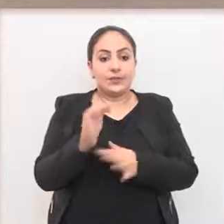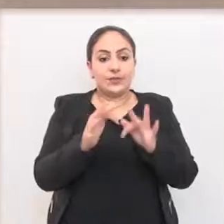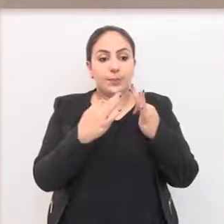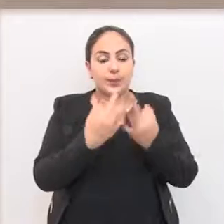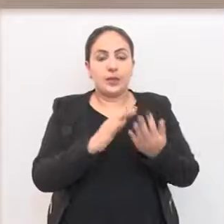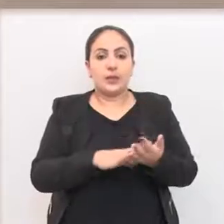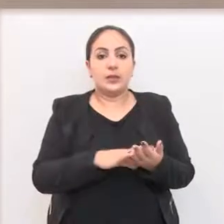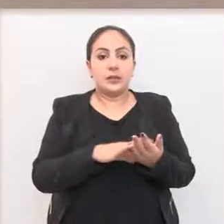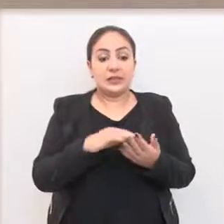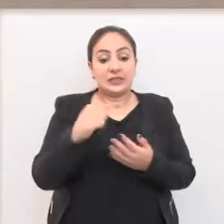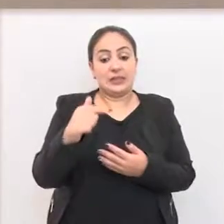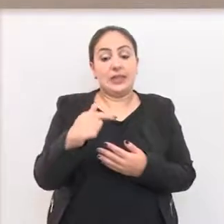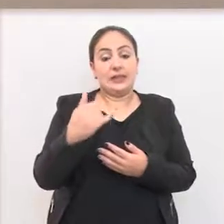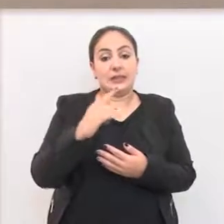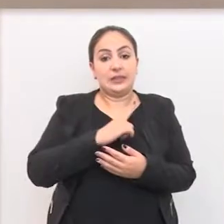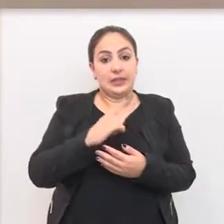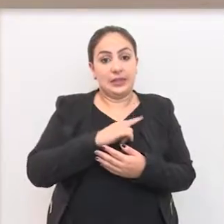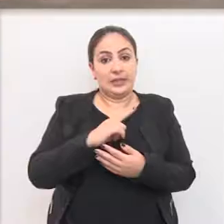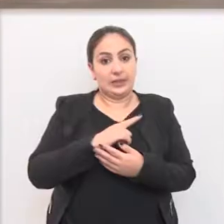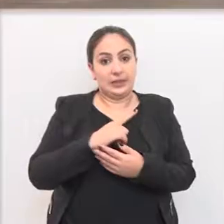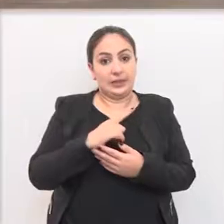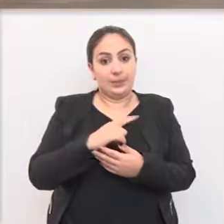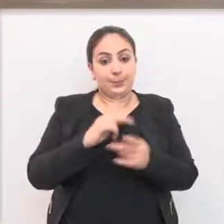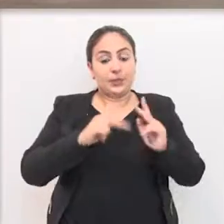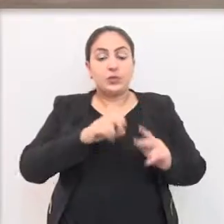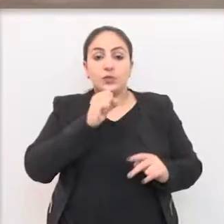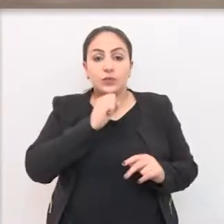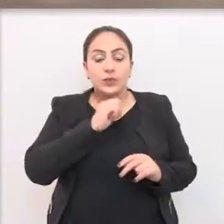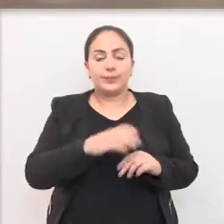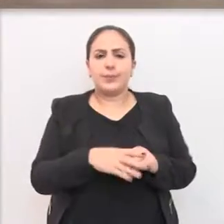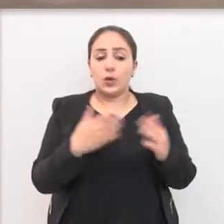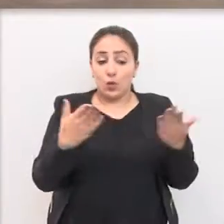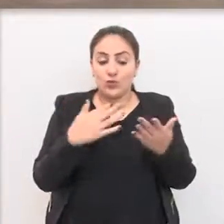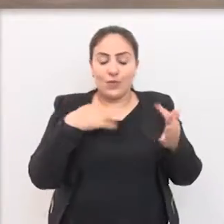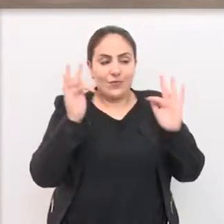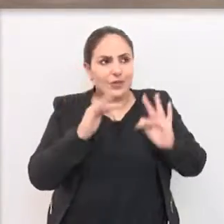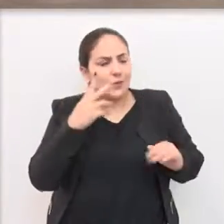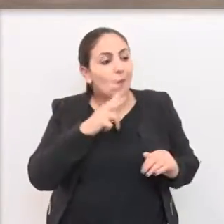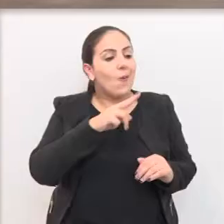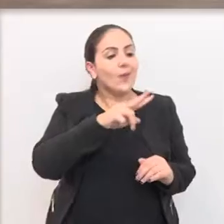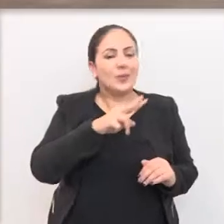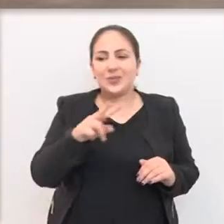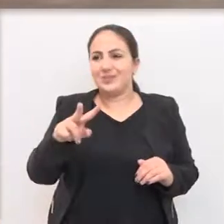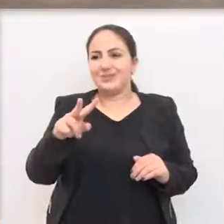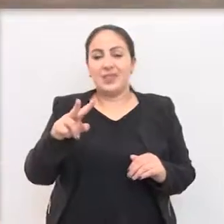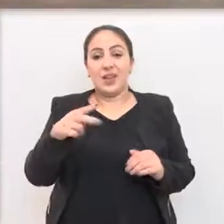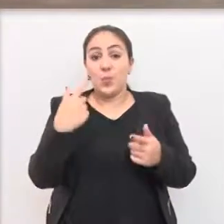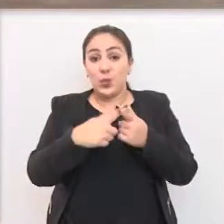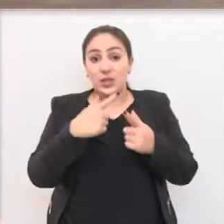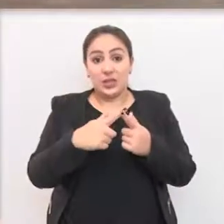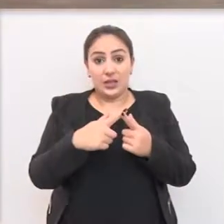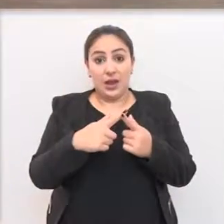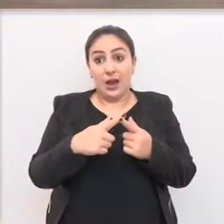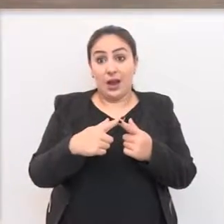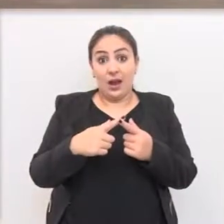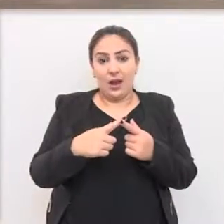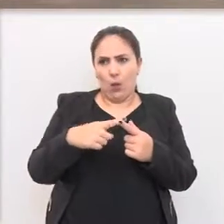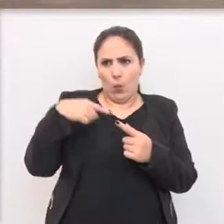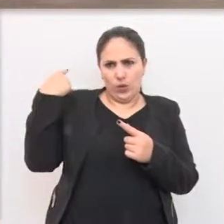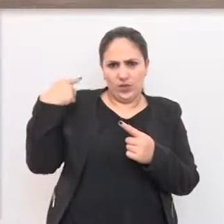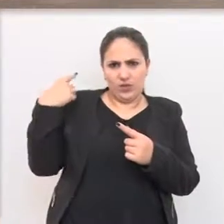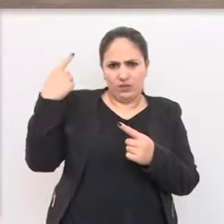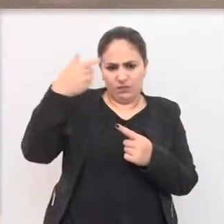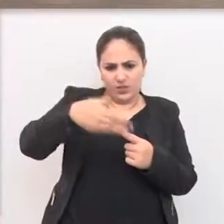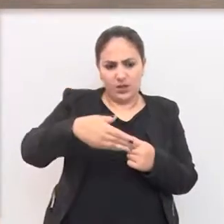famílias, sendo que 7 é formada por idosos. Hoje eu saio feliz daqui, olhando para ti, olhando para o rapaz, porque a outra vez eu